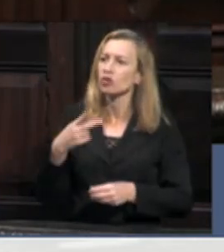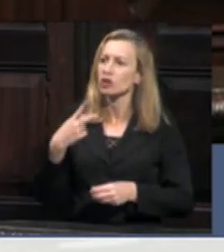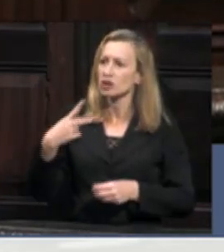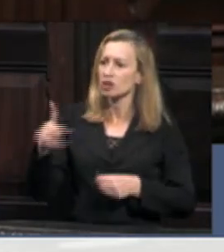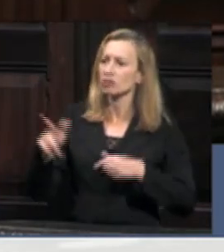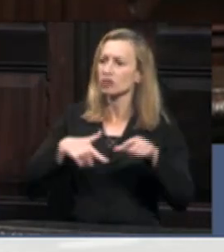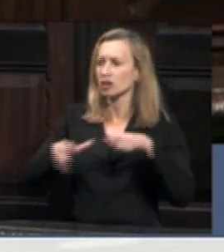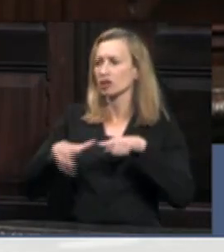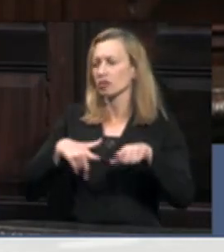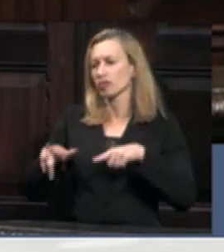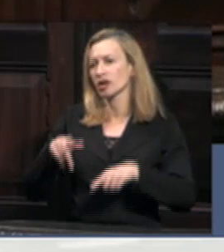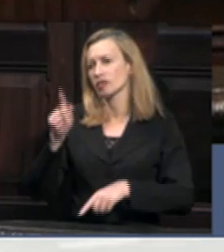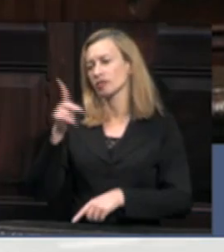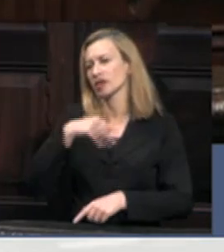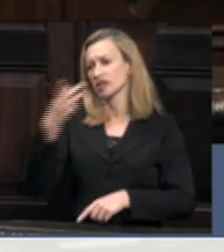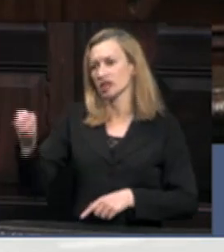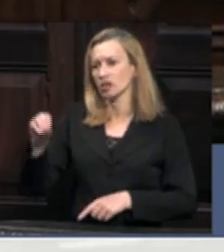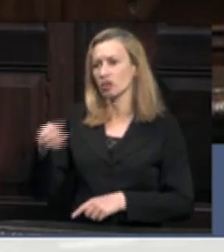anos.